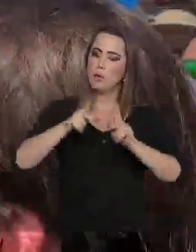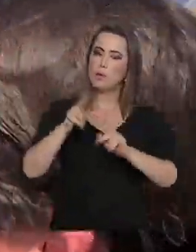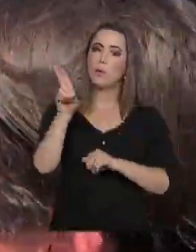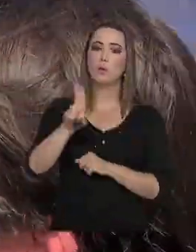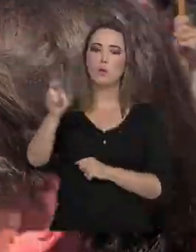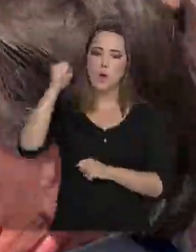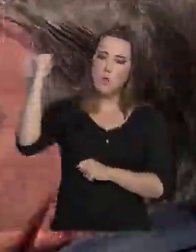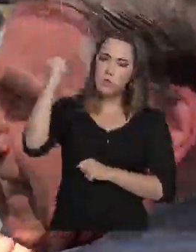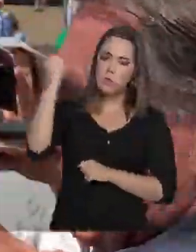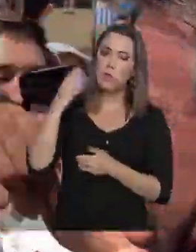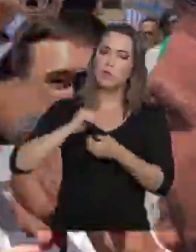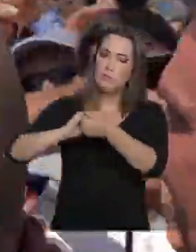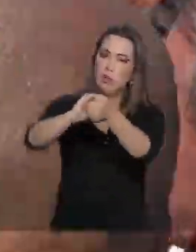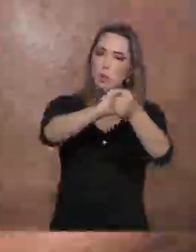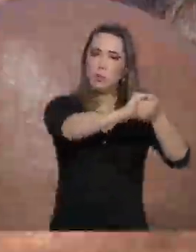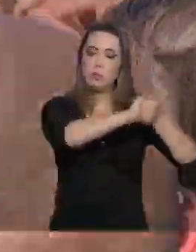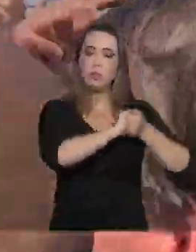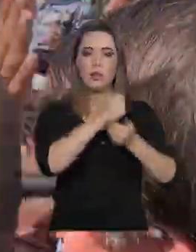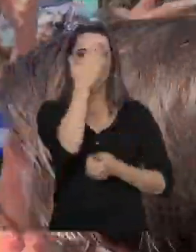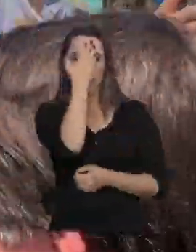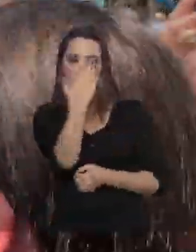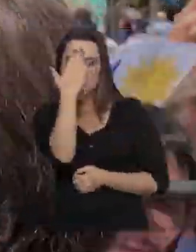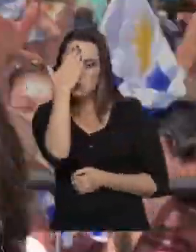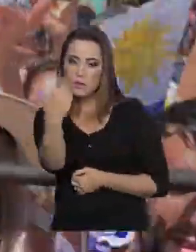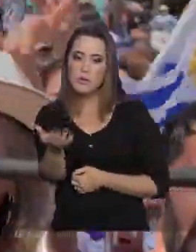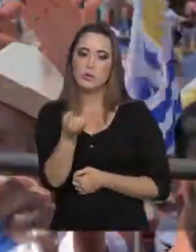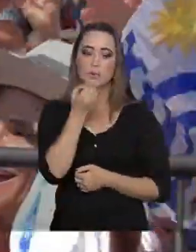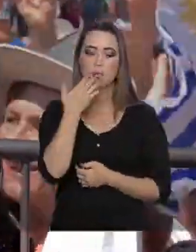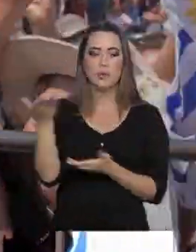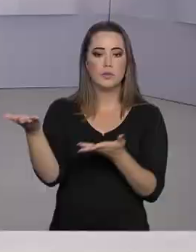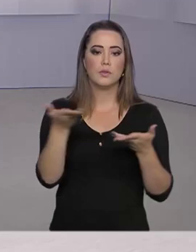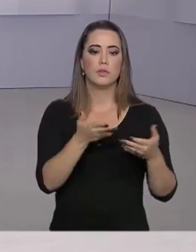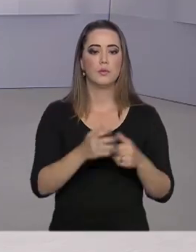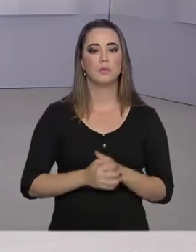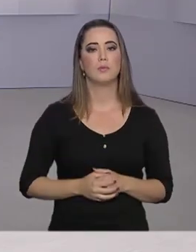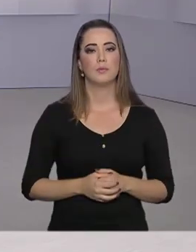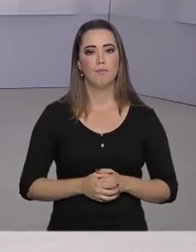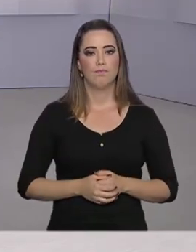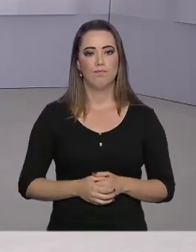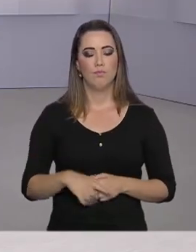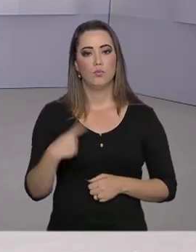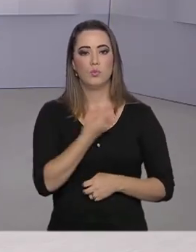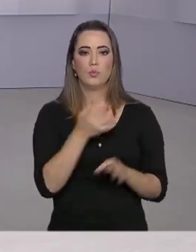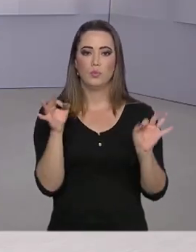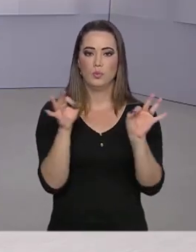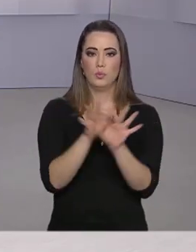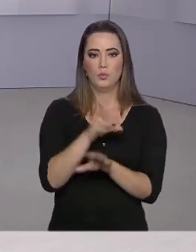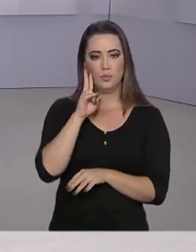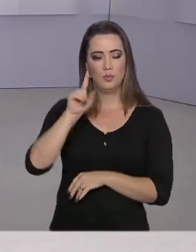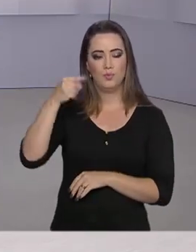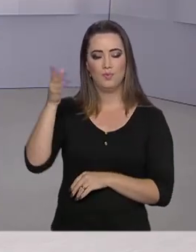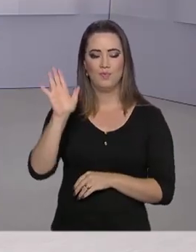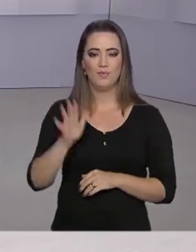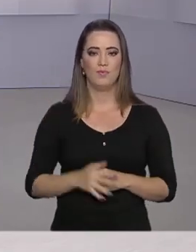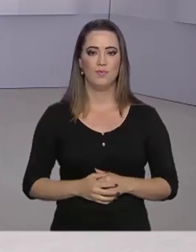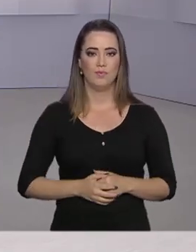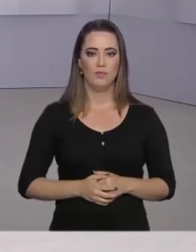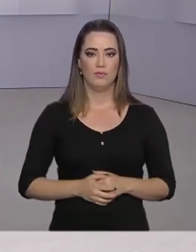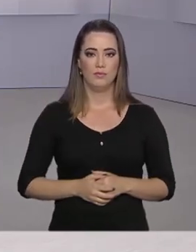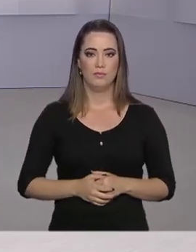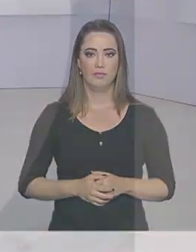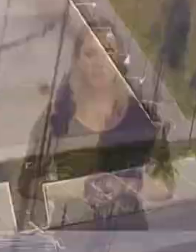o presidente Bolsonaro agradeceu as manifestações de boas-vindas. A gente fica por aqui. Até a próxima edição.